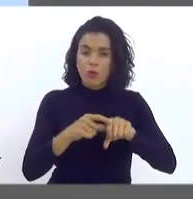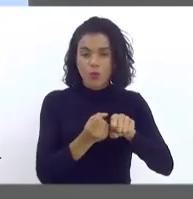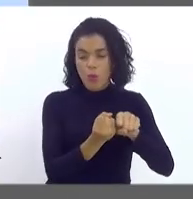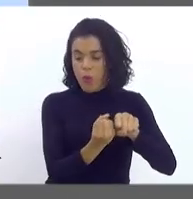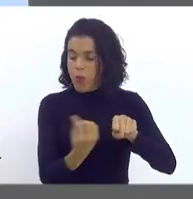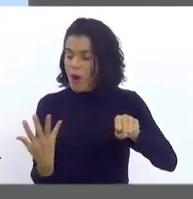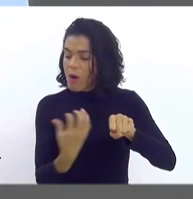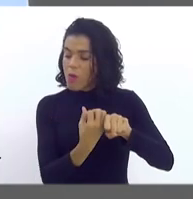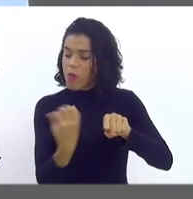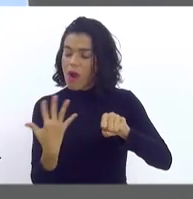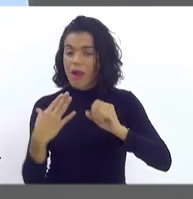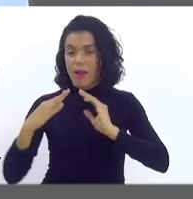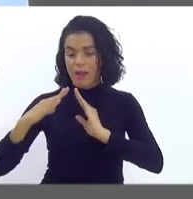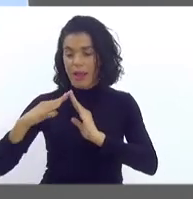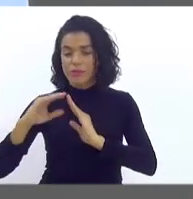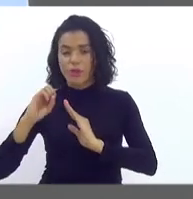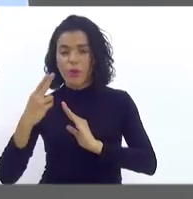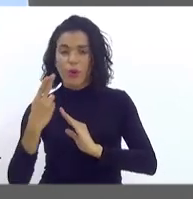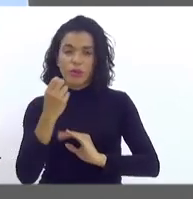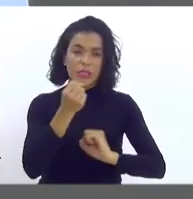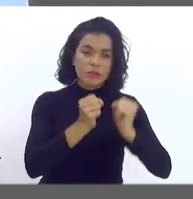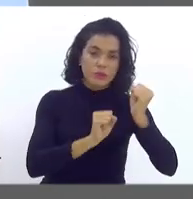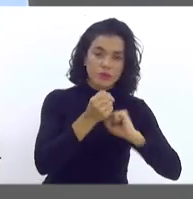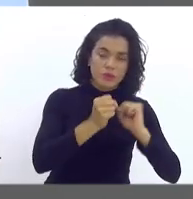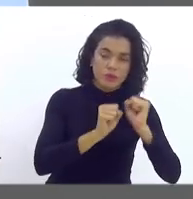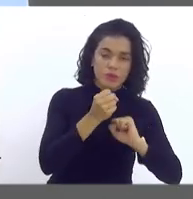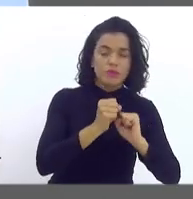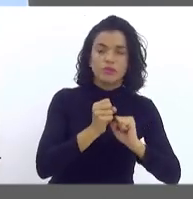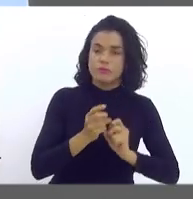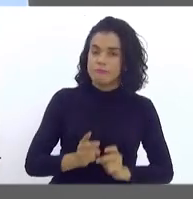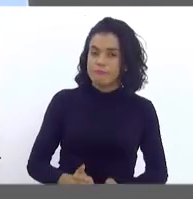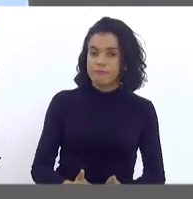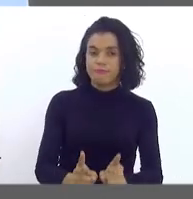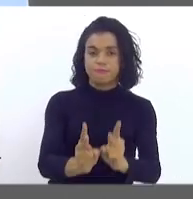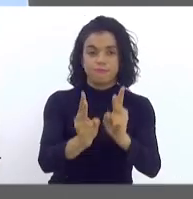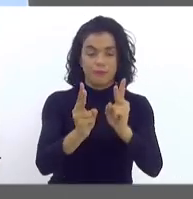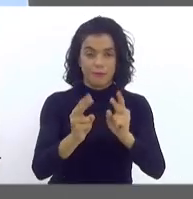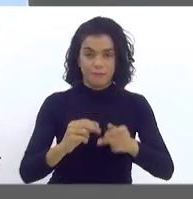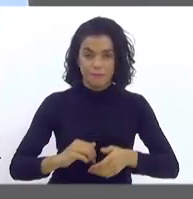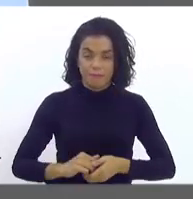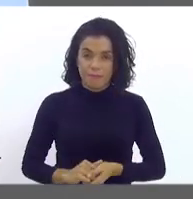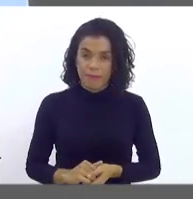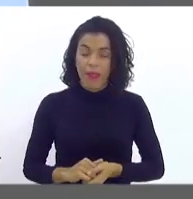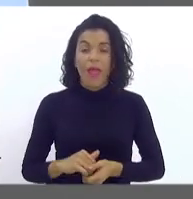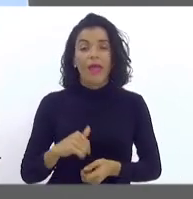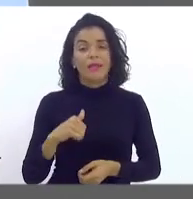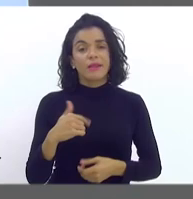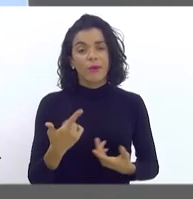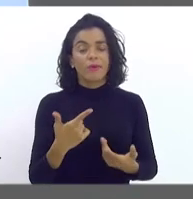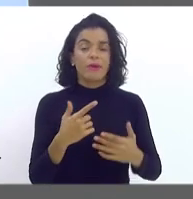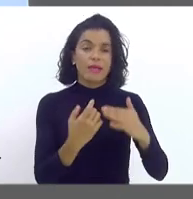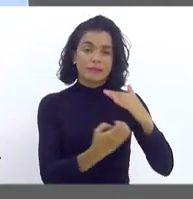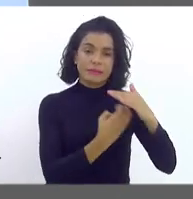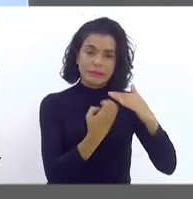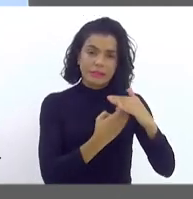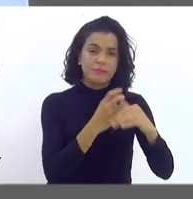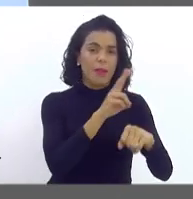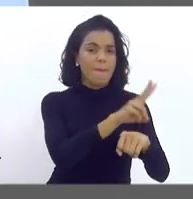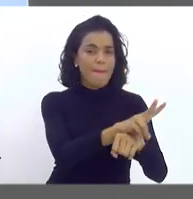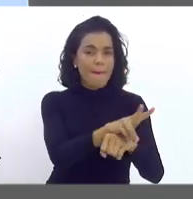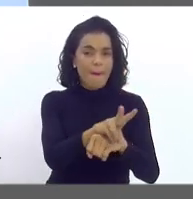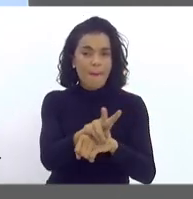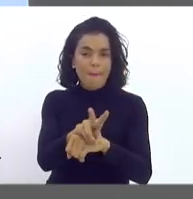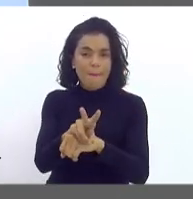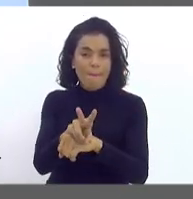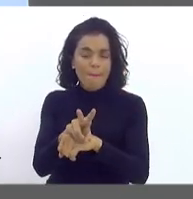em casa ou na sua indústria de forma constante. Então, a nossa rede é monitorada 24 horas